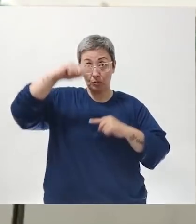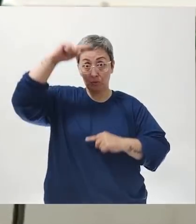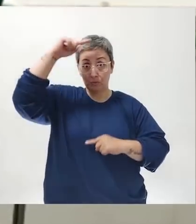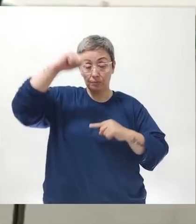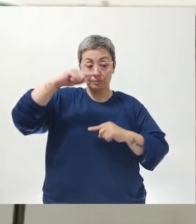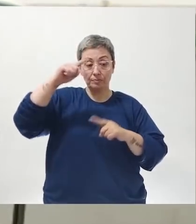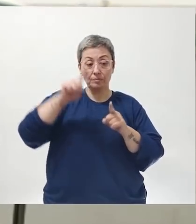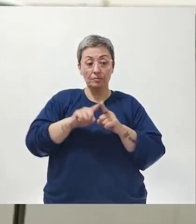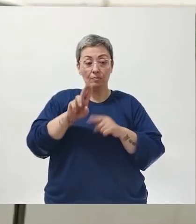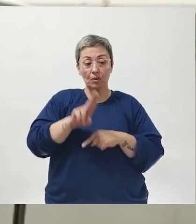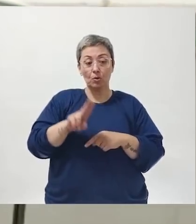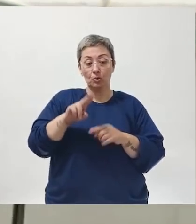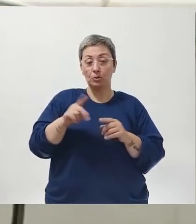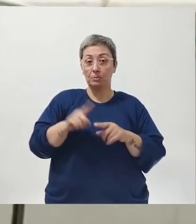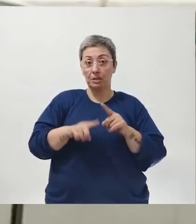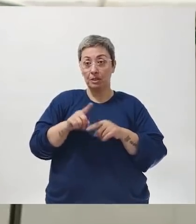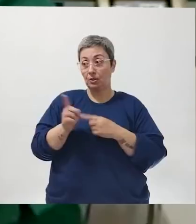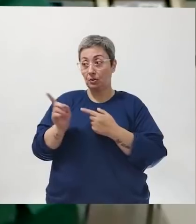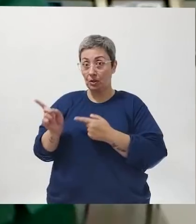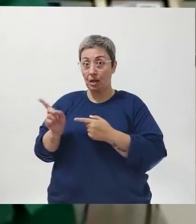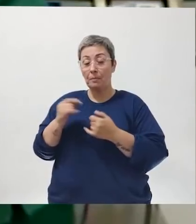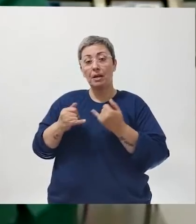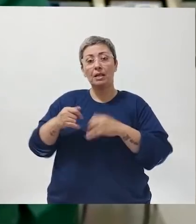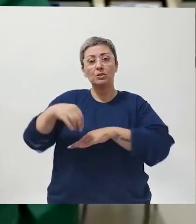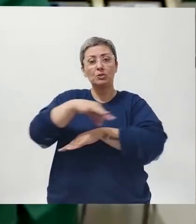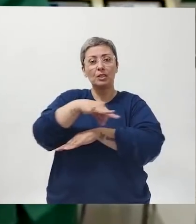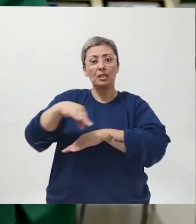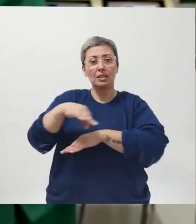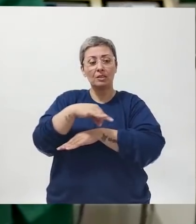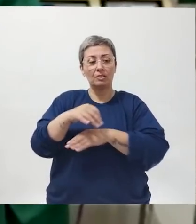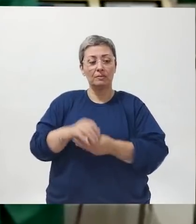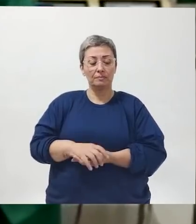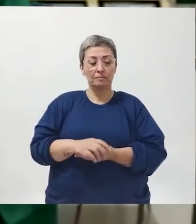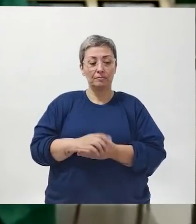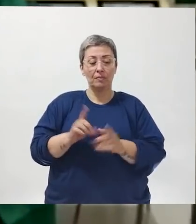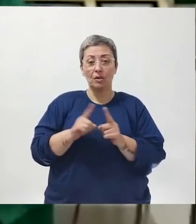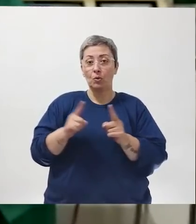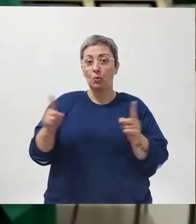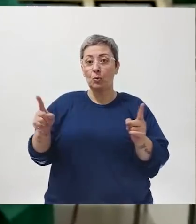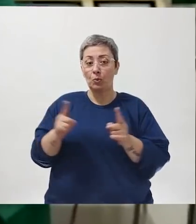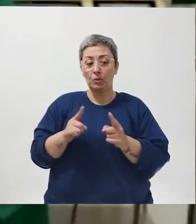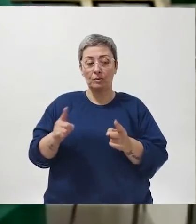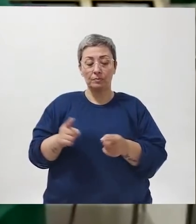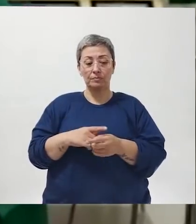uma régua, para verificar a estatura.